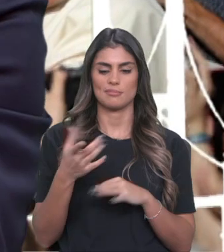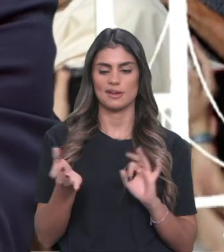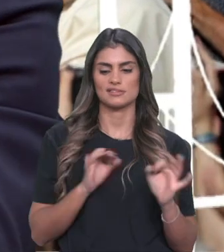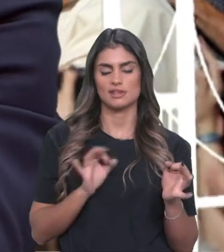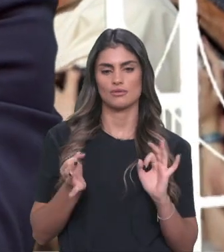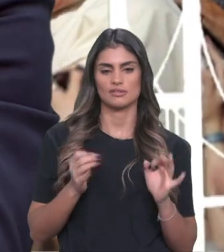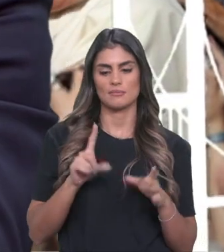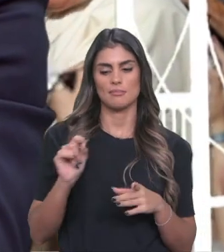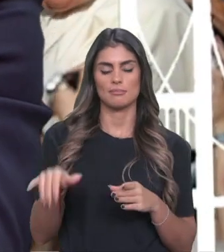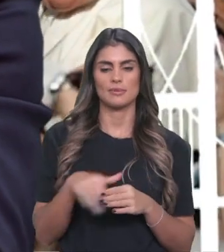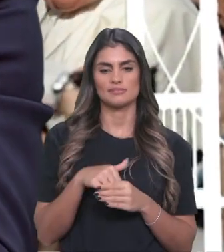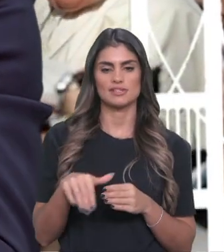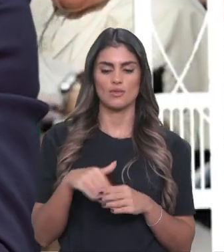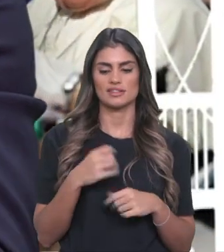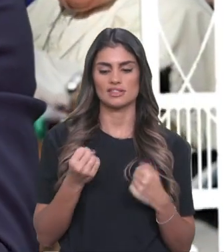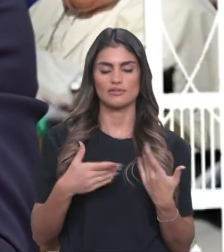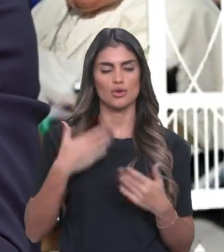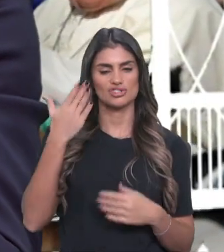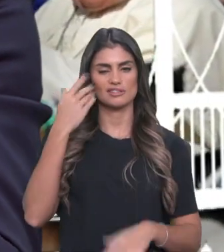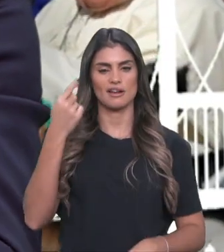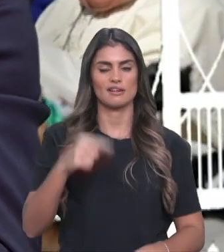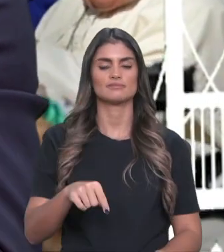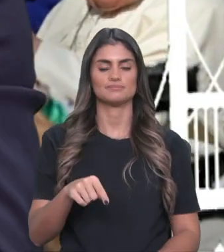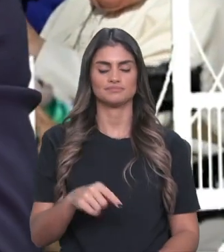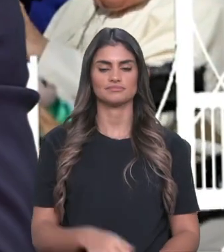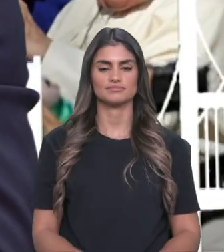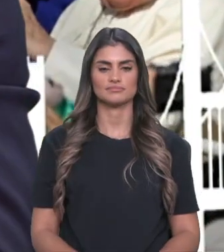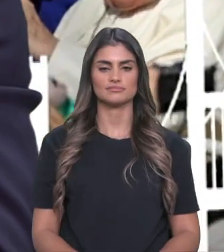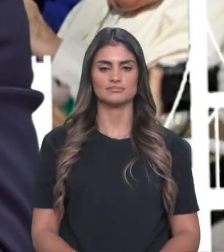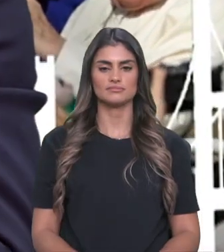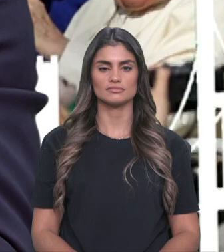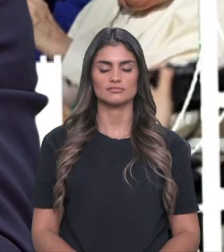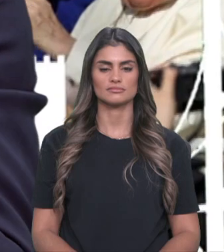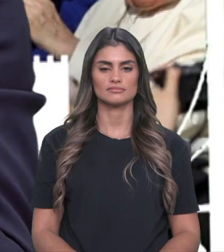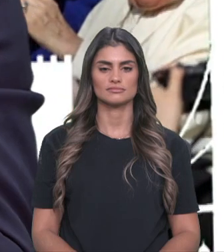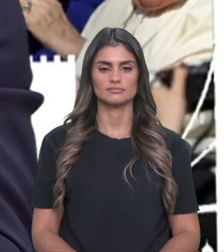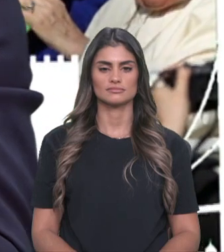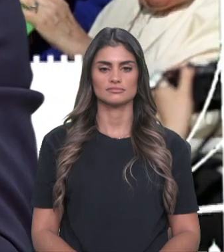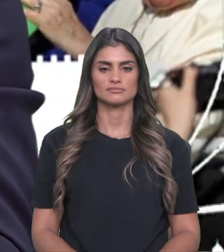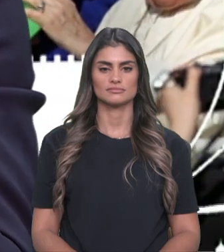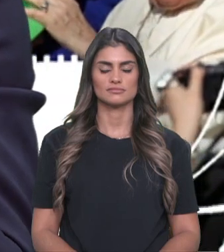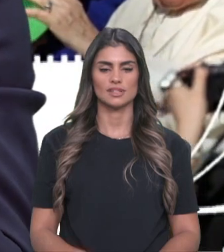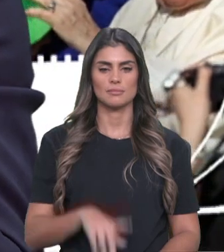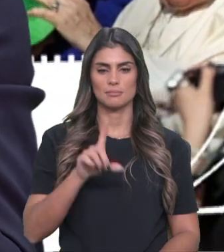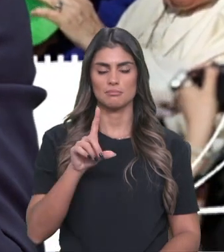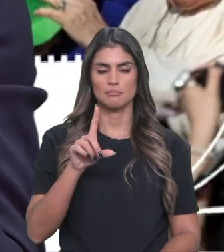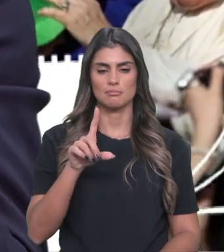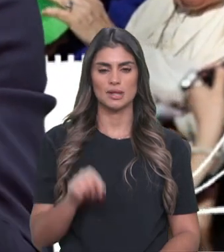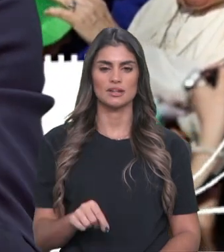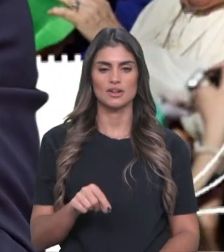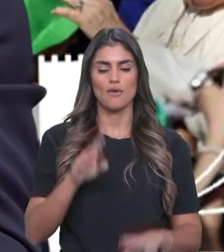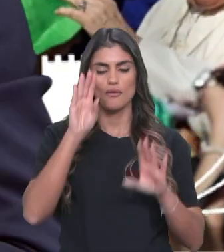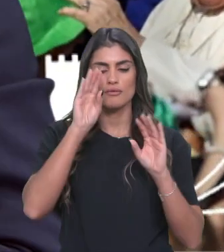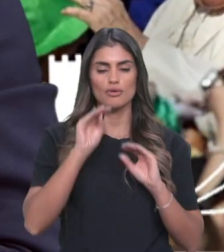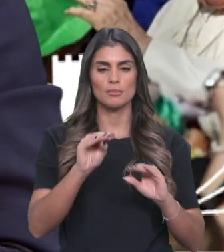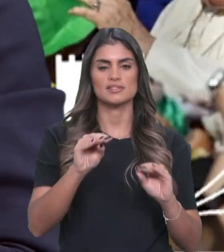sua participação ativa, consciente e frutuosa, e no exercício dos ministérios, na